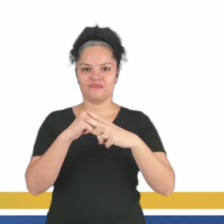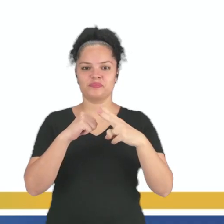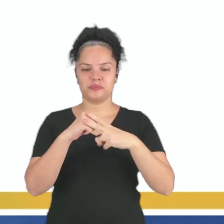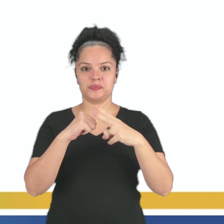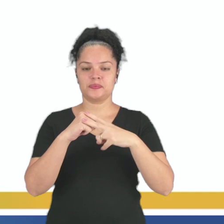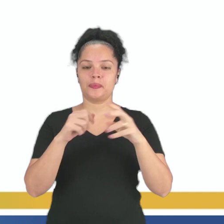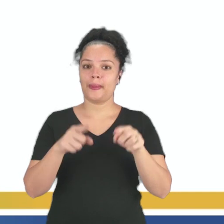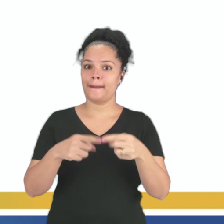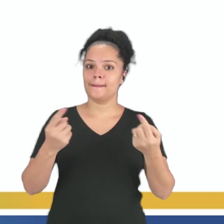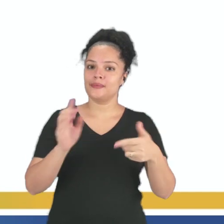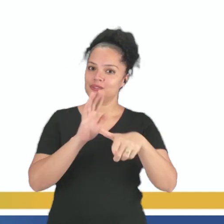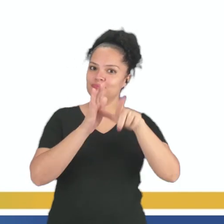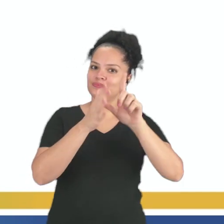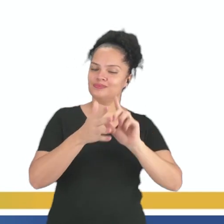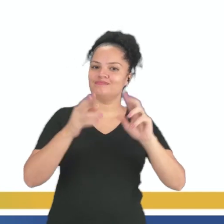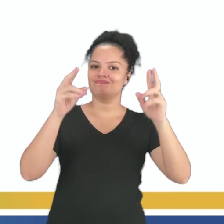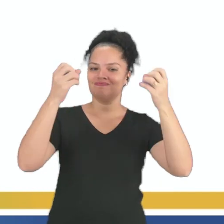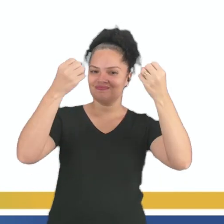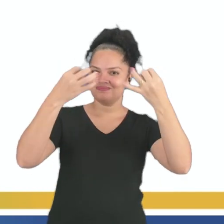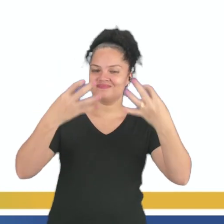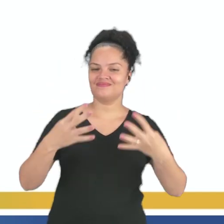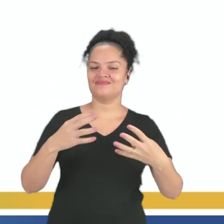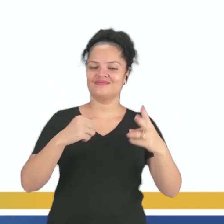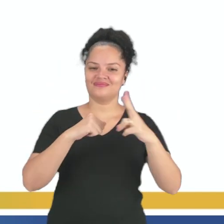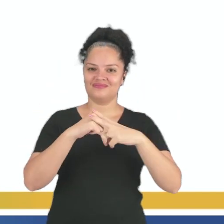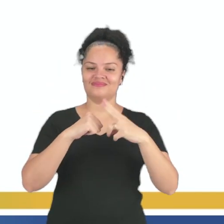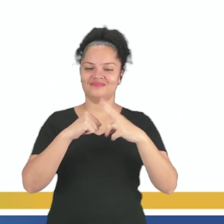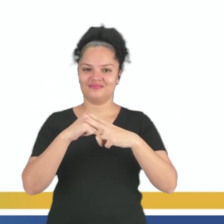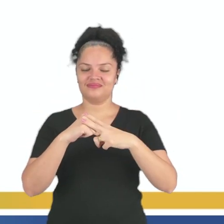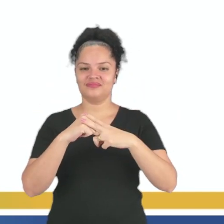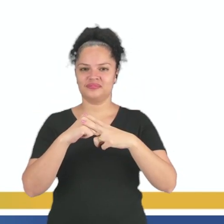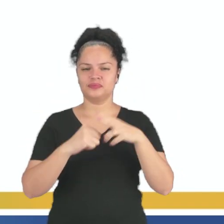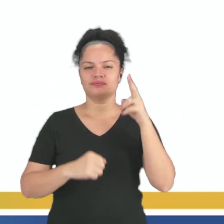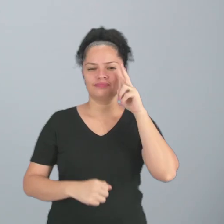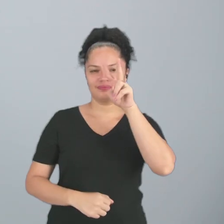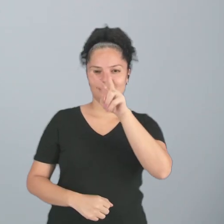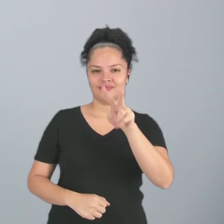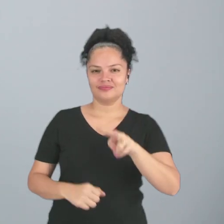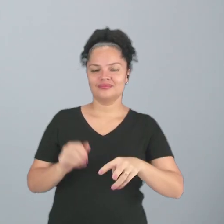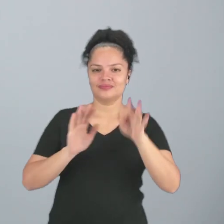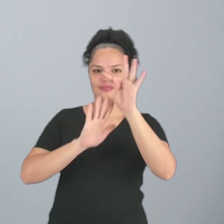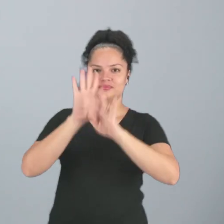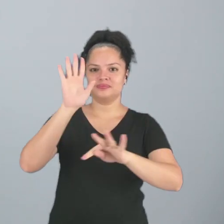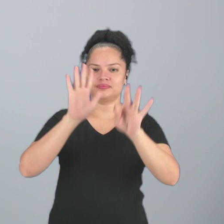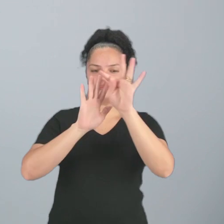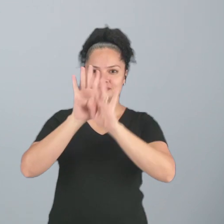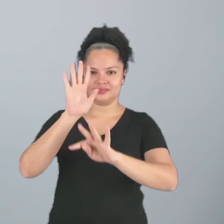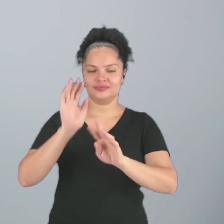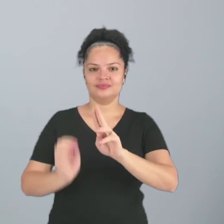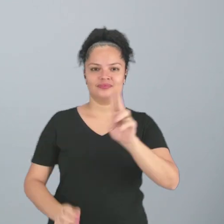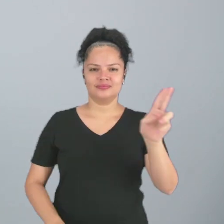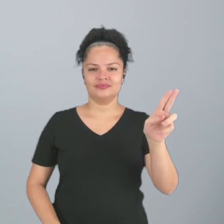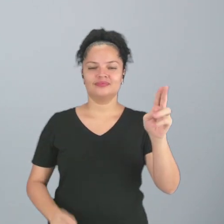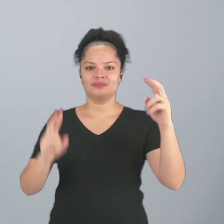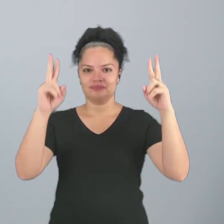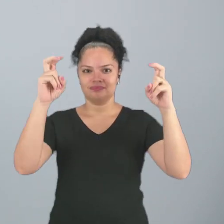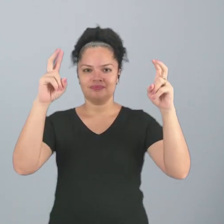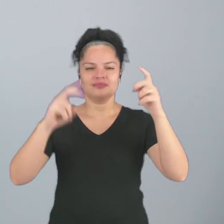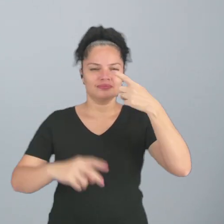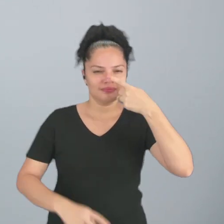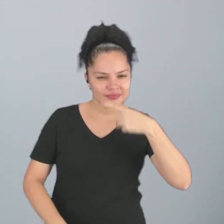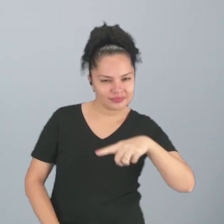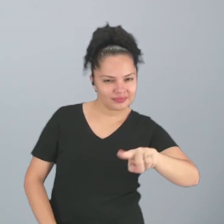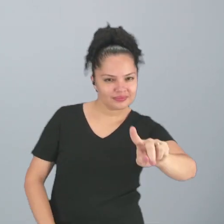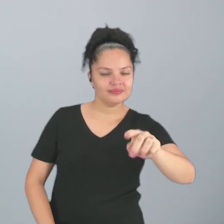Mas antes de nós falarmos sobre os verbos, vamos fazer a leitura de um texto que se chama Elefantes, de